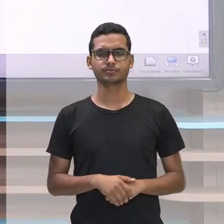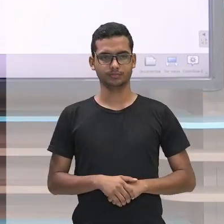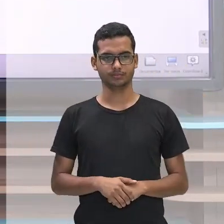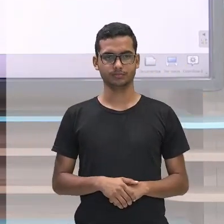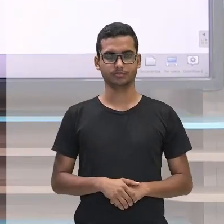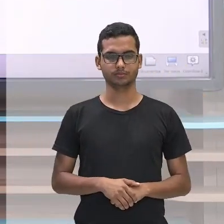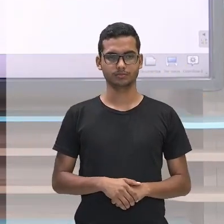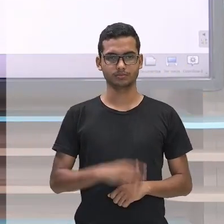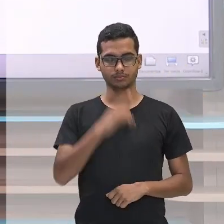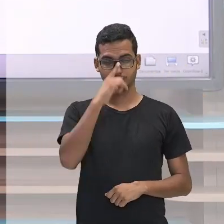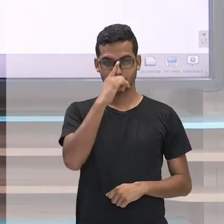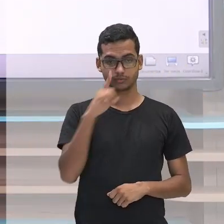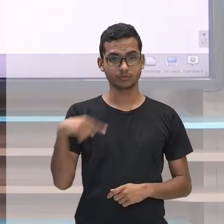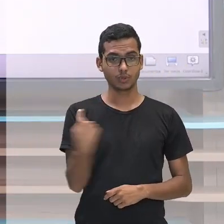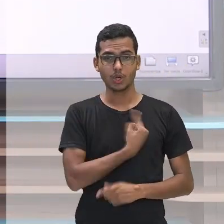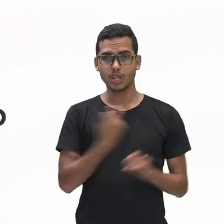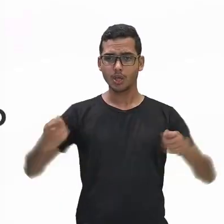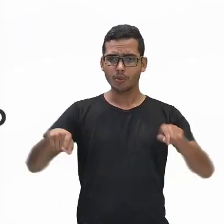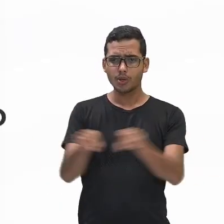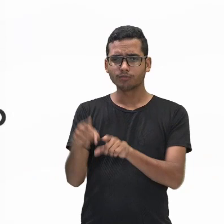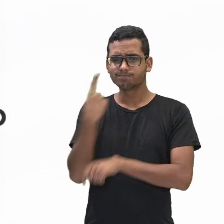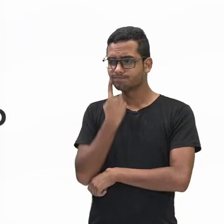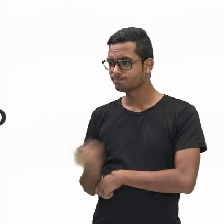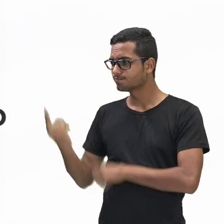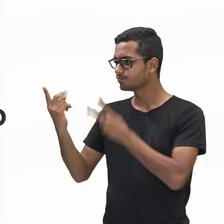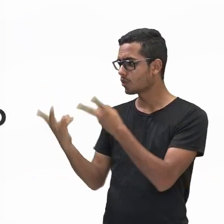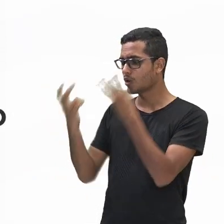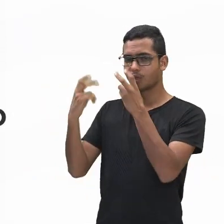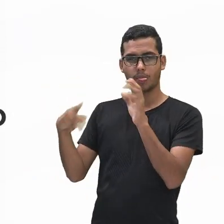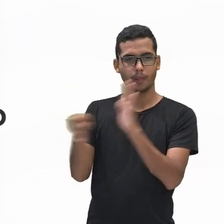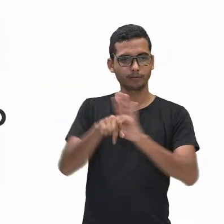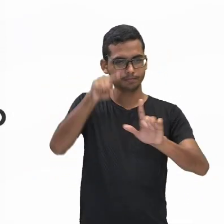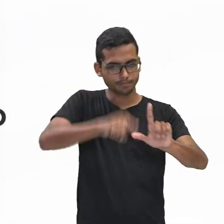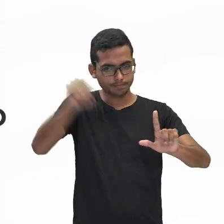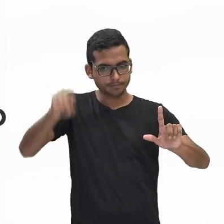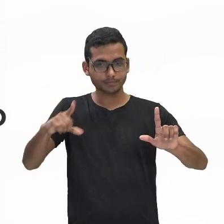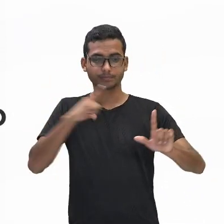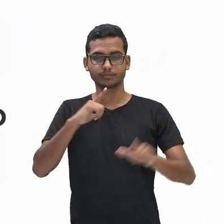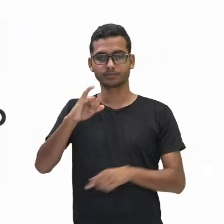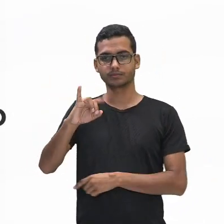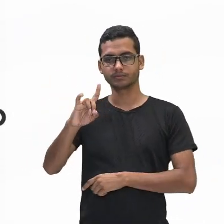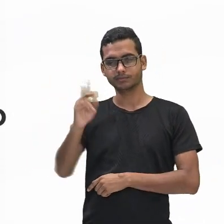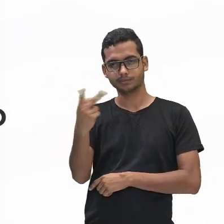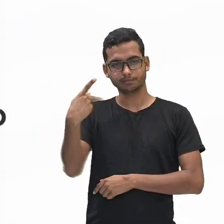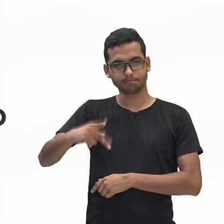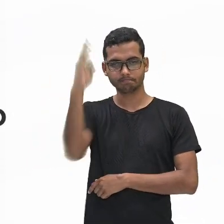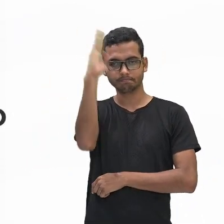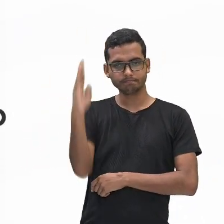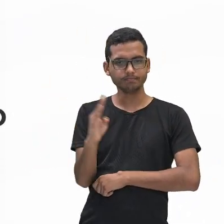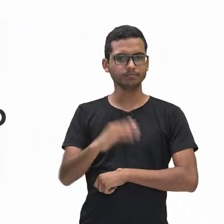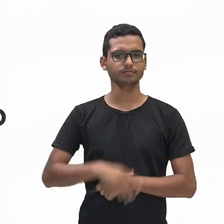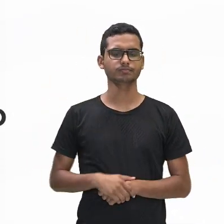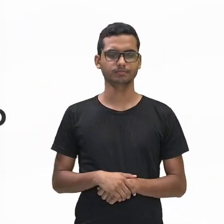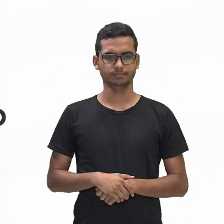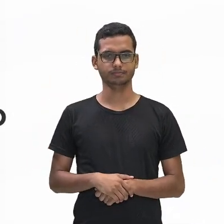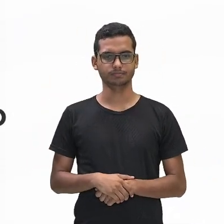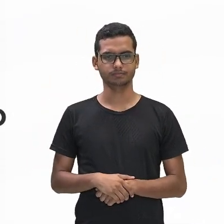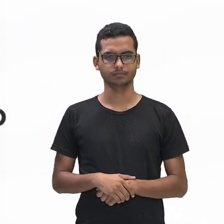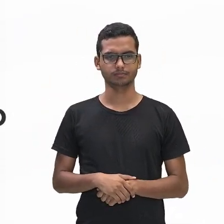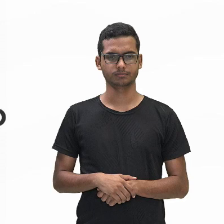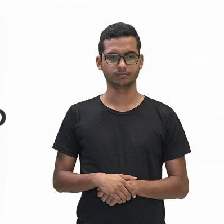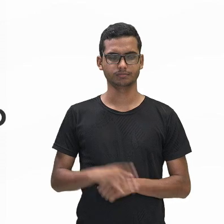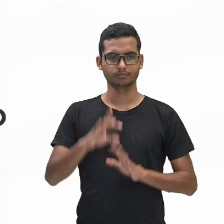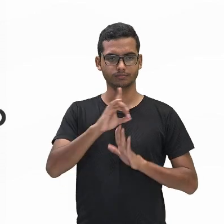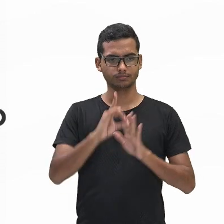vai observar, olha, nesse gráfico a gente tem o IDH do Brasil, e aí nós temos desde a